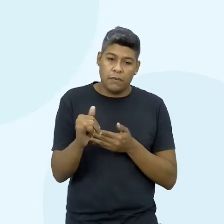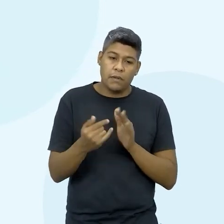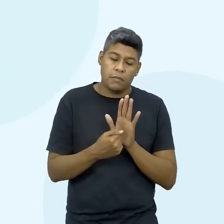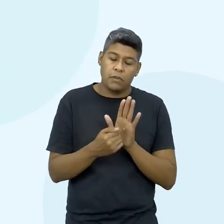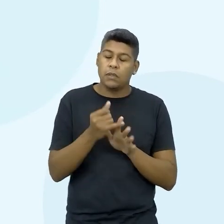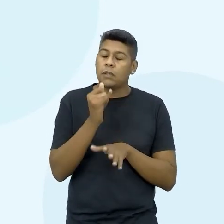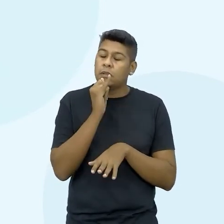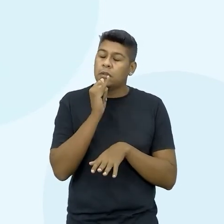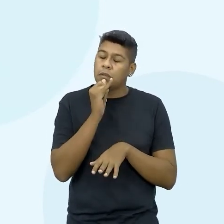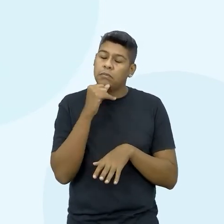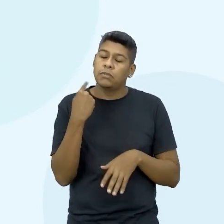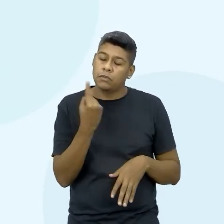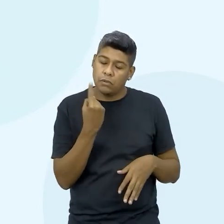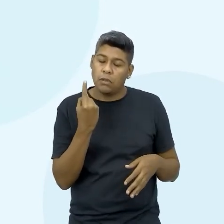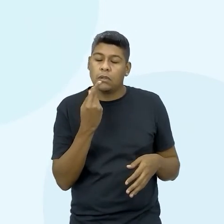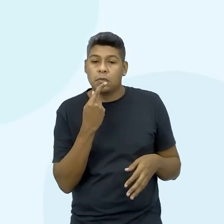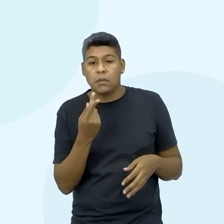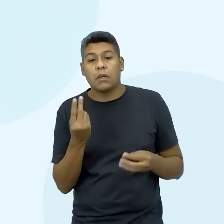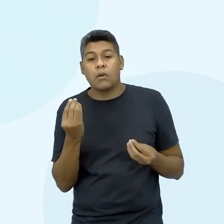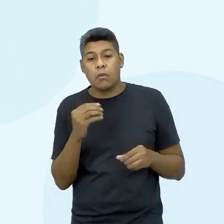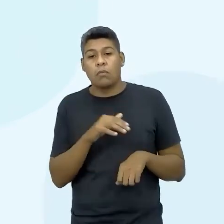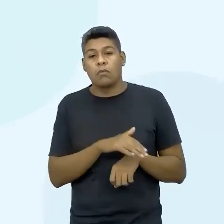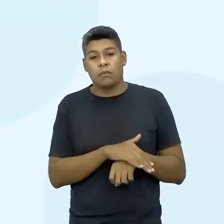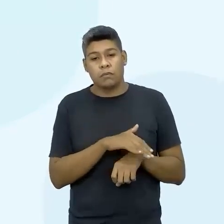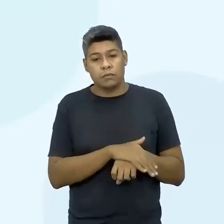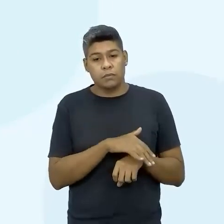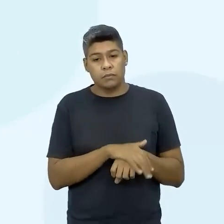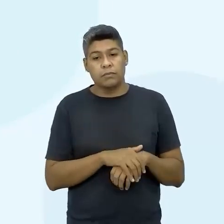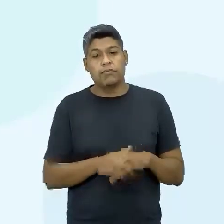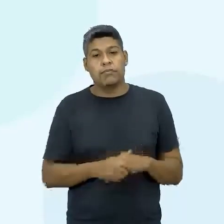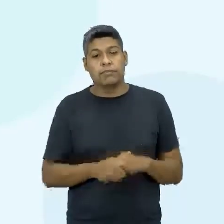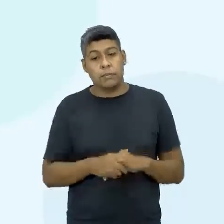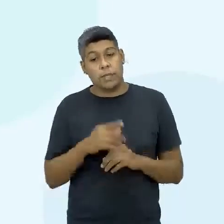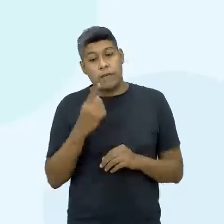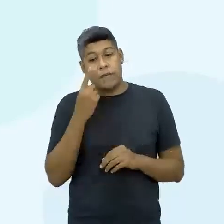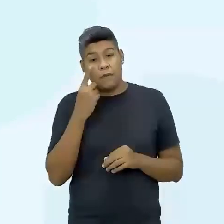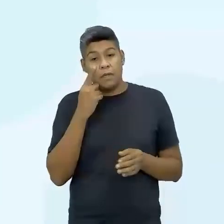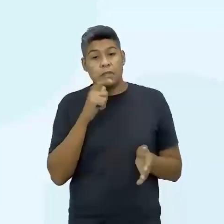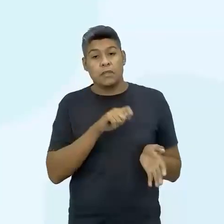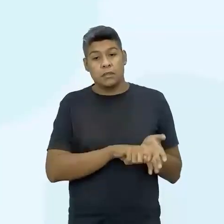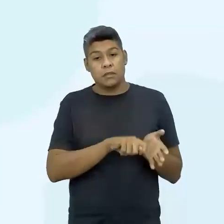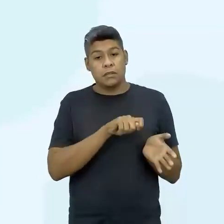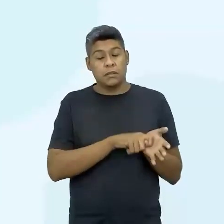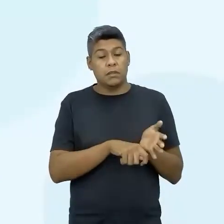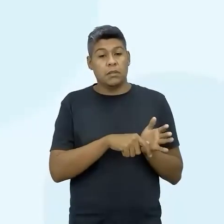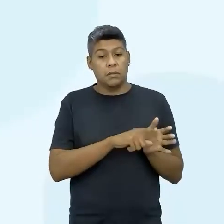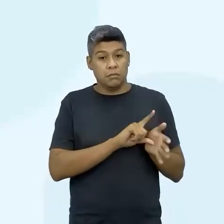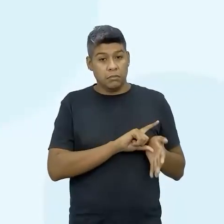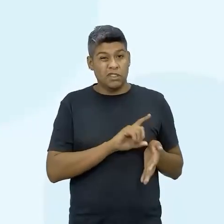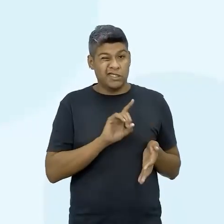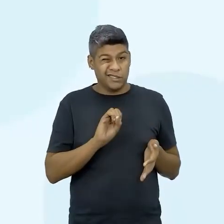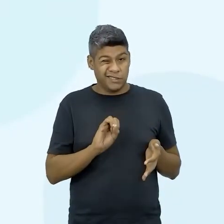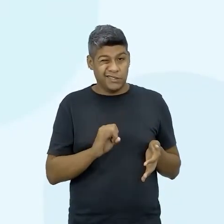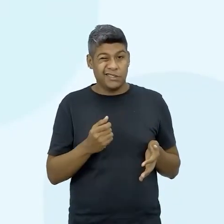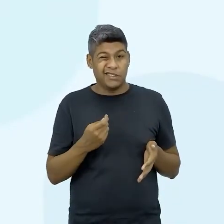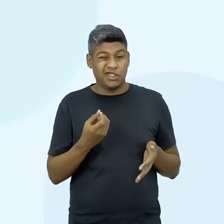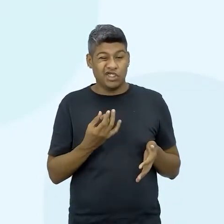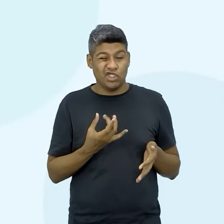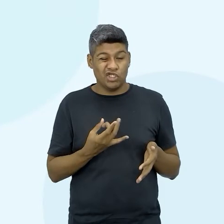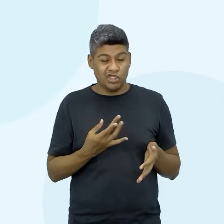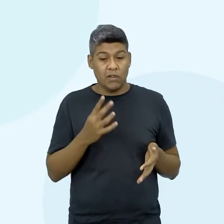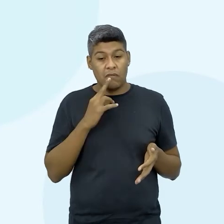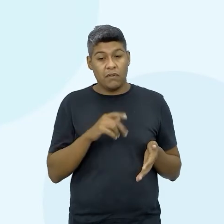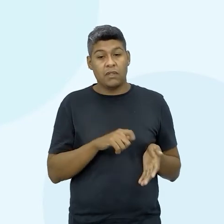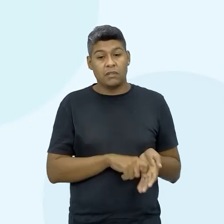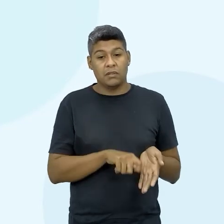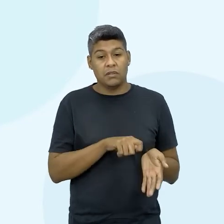alguns exemplos e nós vamos dizer como que faz. Ó, para isso, reveja anotações. Se você está fazendo sozinho, reveja suas